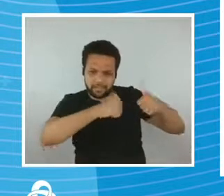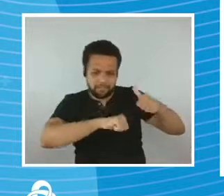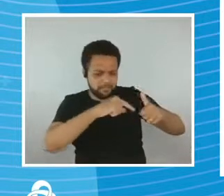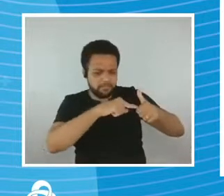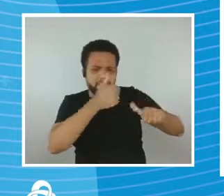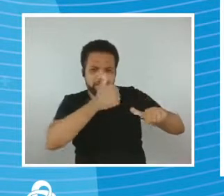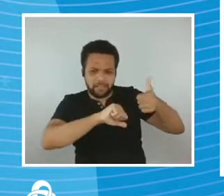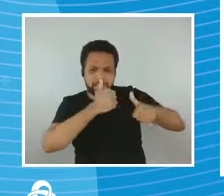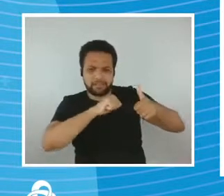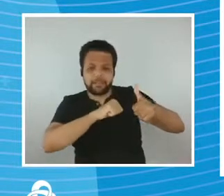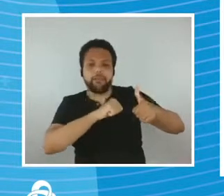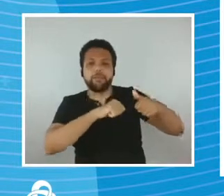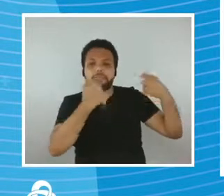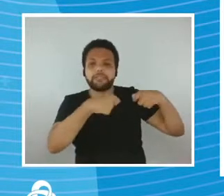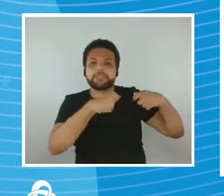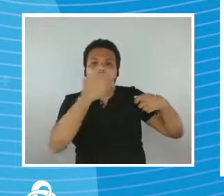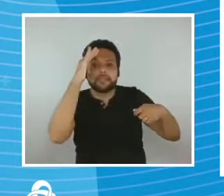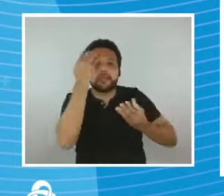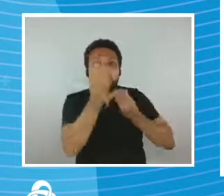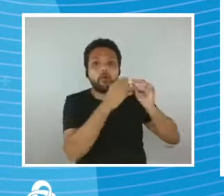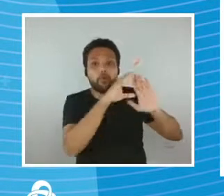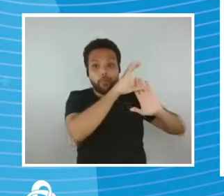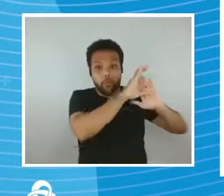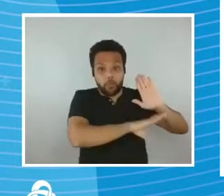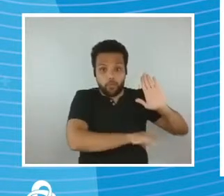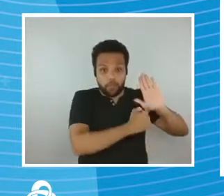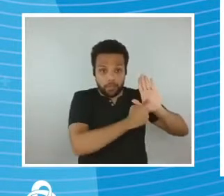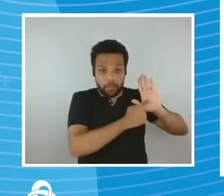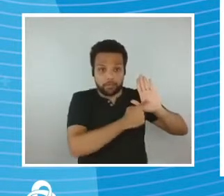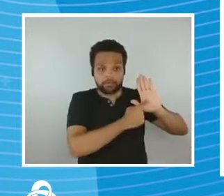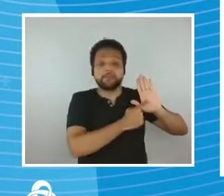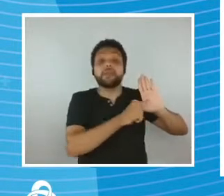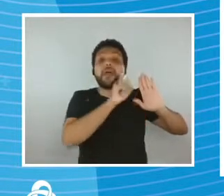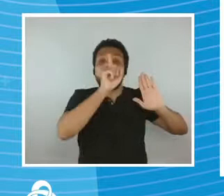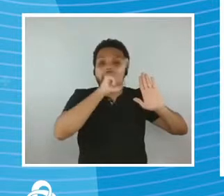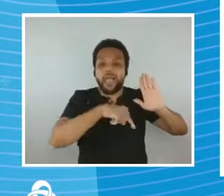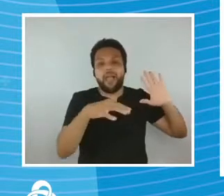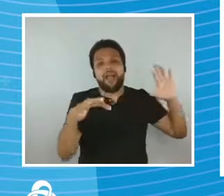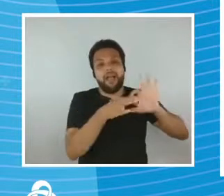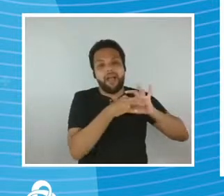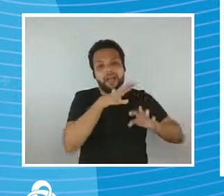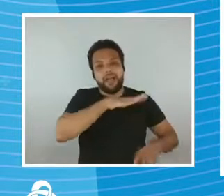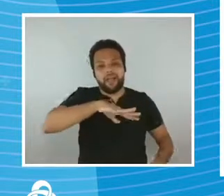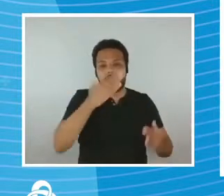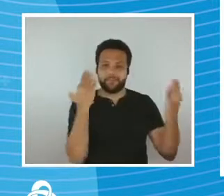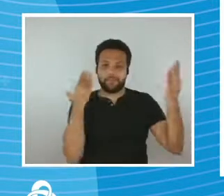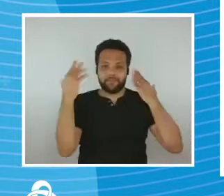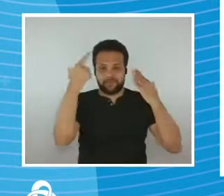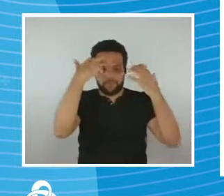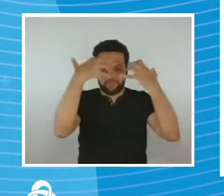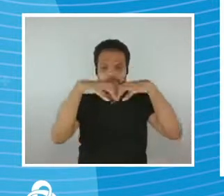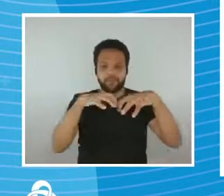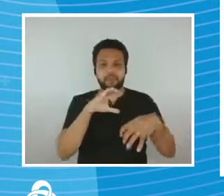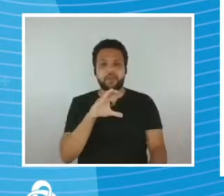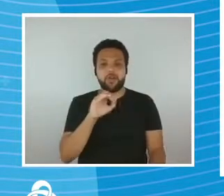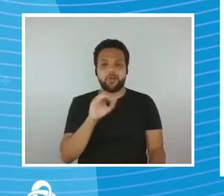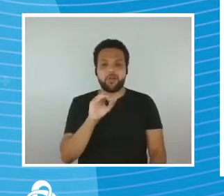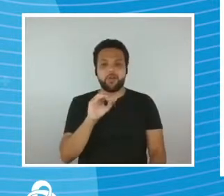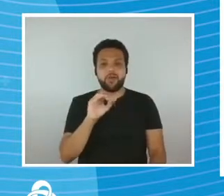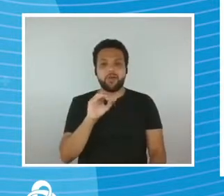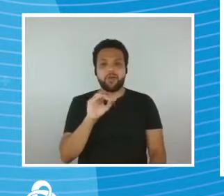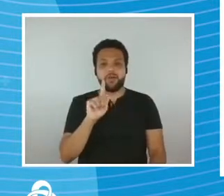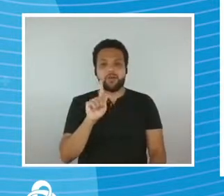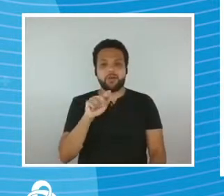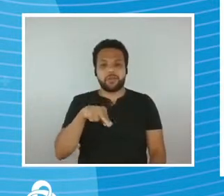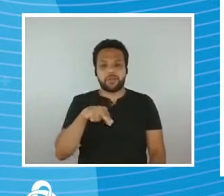alguma forma também isso está conectado à psicologia cognitiva. Ou seja, ao mesmo tempo que a gente tem a preocupação de ter um enlace